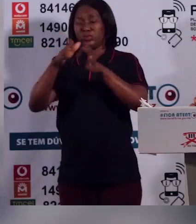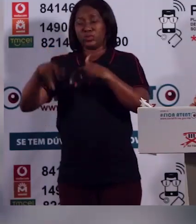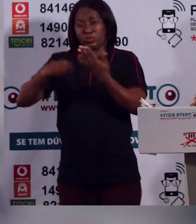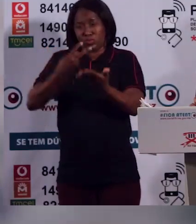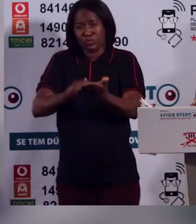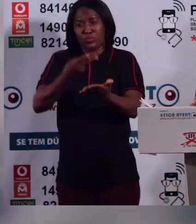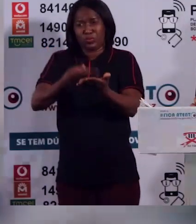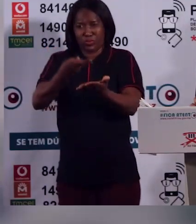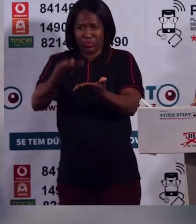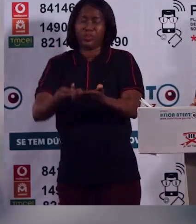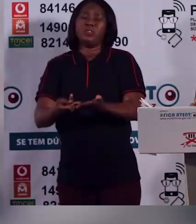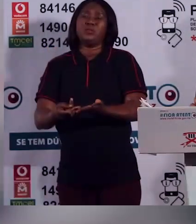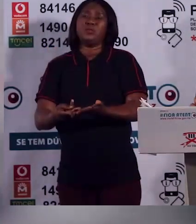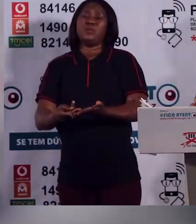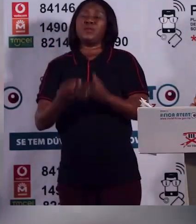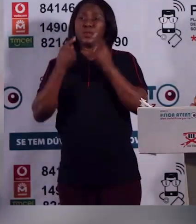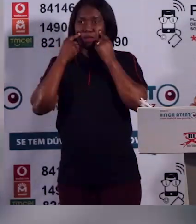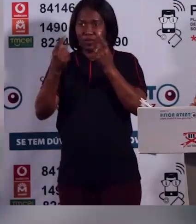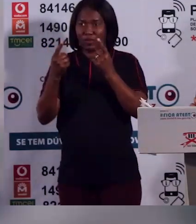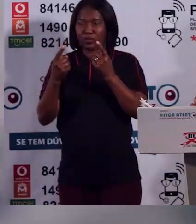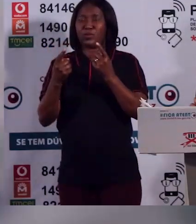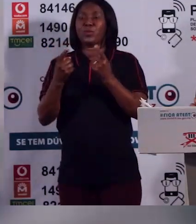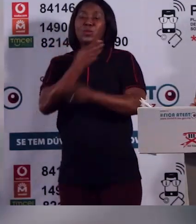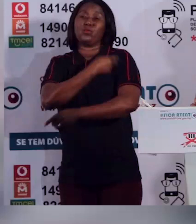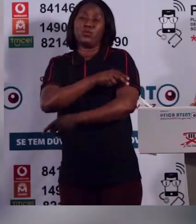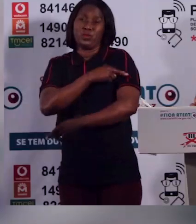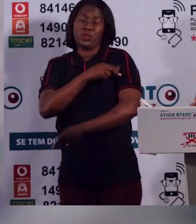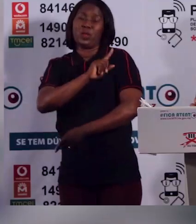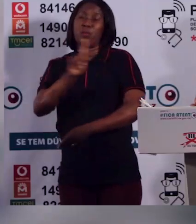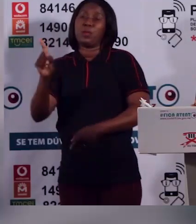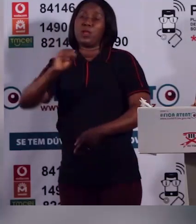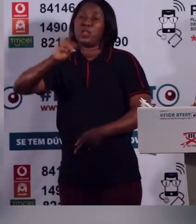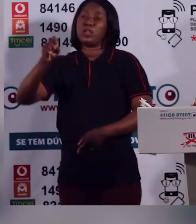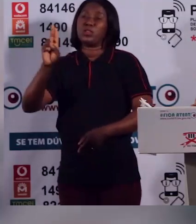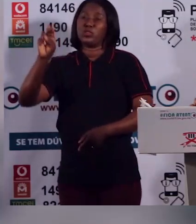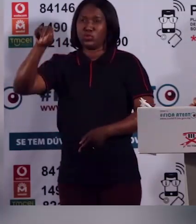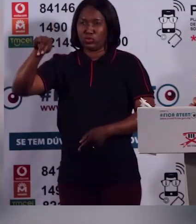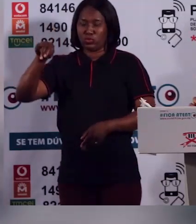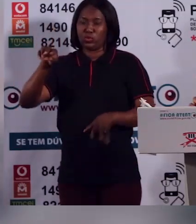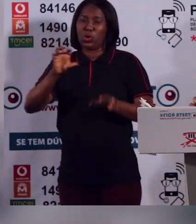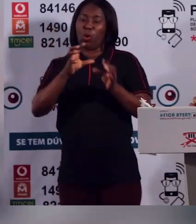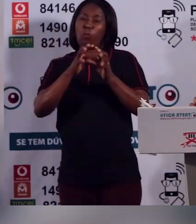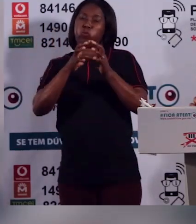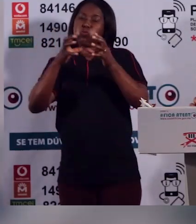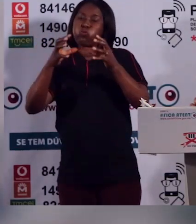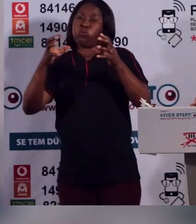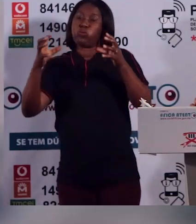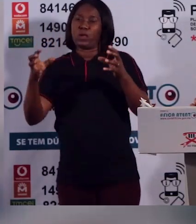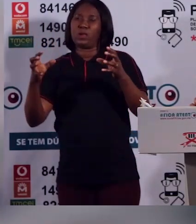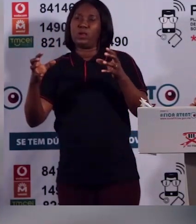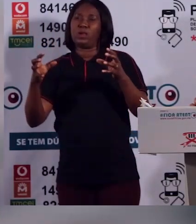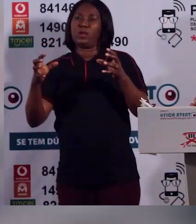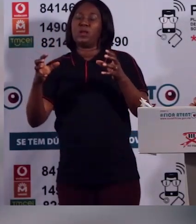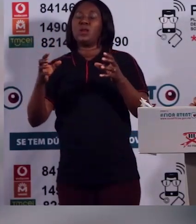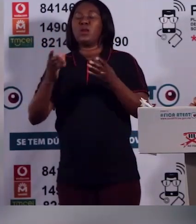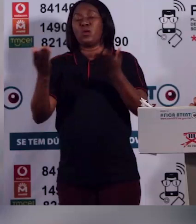hospitalizações, também vemos que o número de hospitalizações do mês de junho cresceu quando comparado ao mês de maio, e